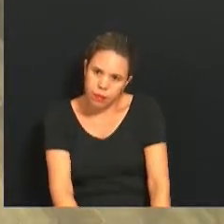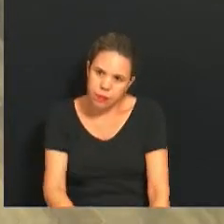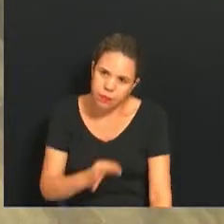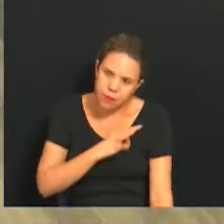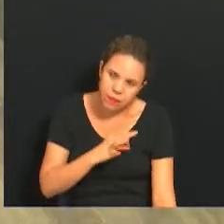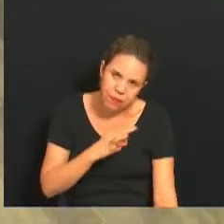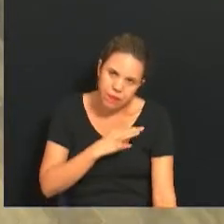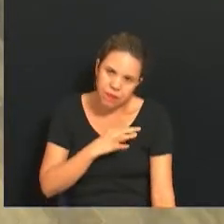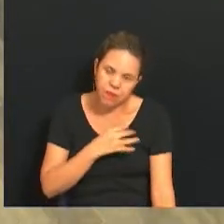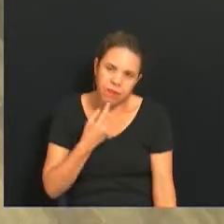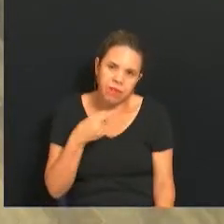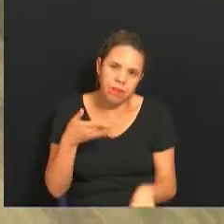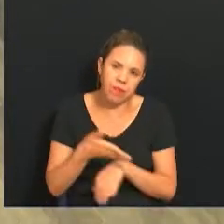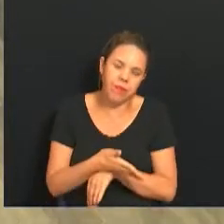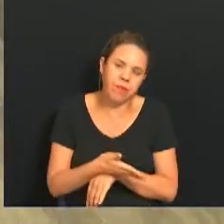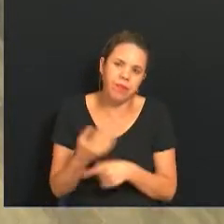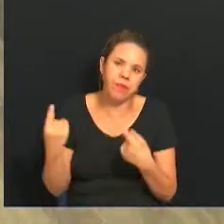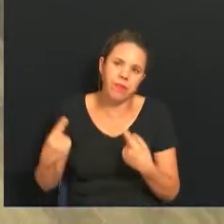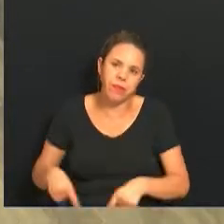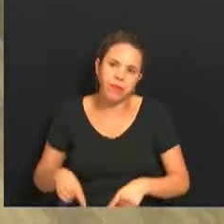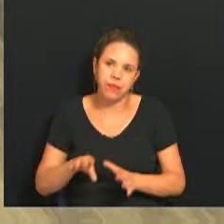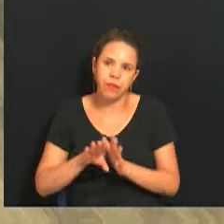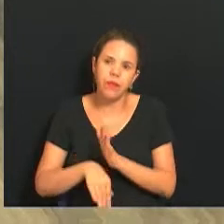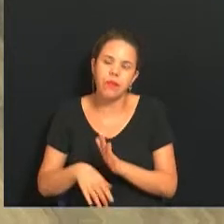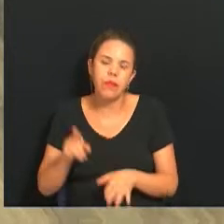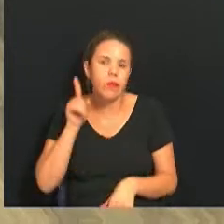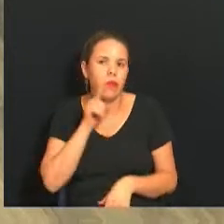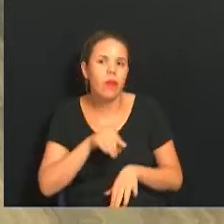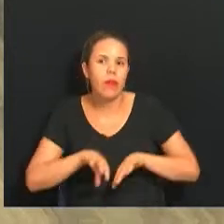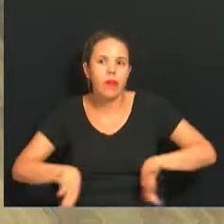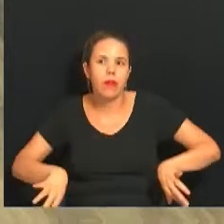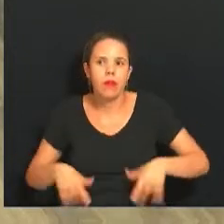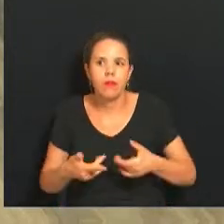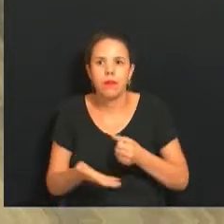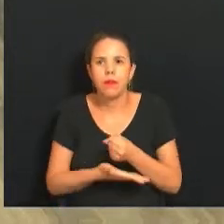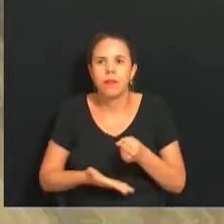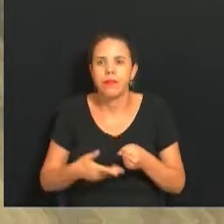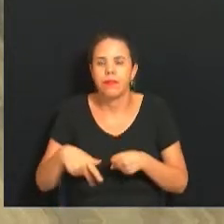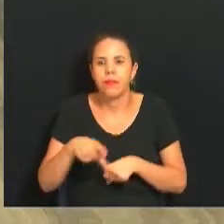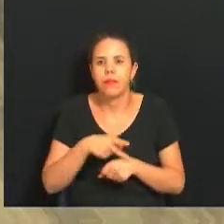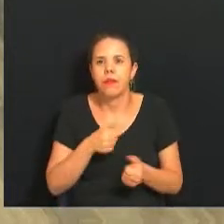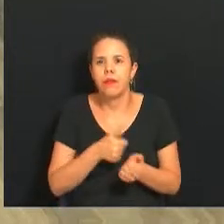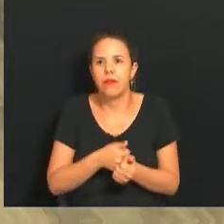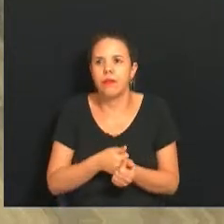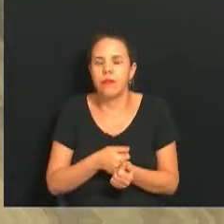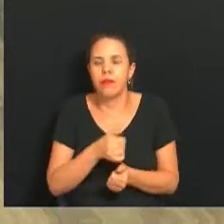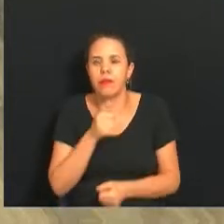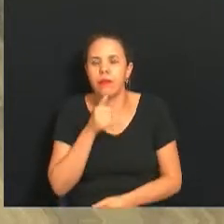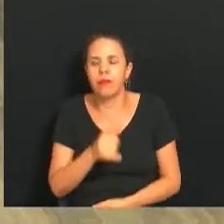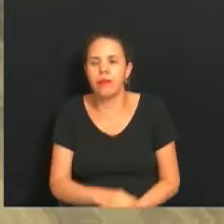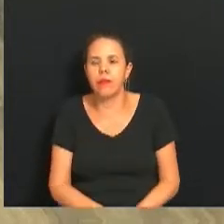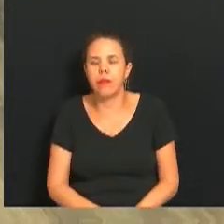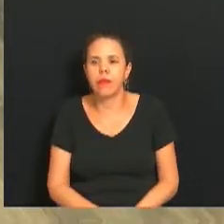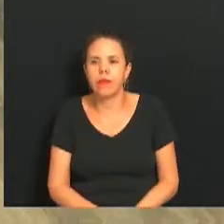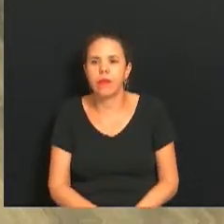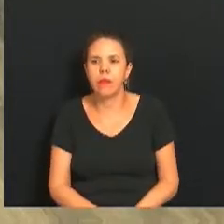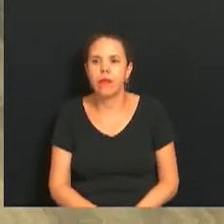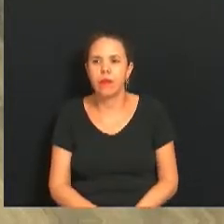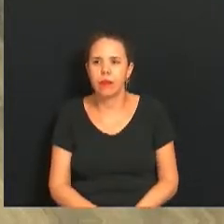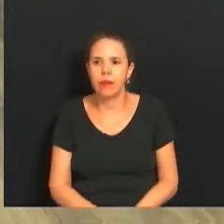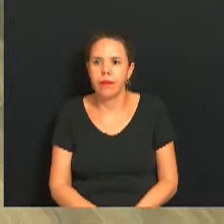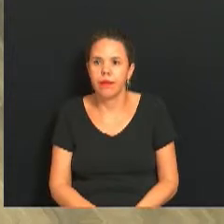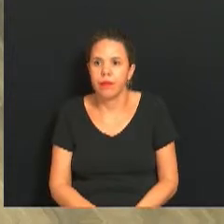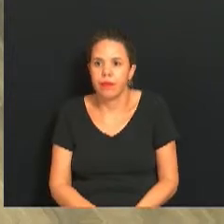ela pode ter ali, os Estados Unidos pode montar alguma base num país vizinho, por exemplo? Então, essa é a